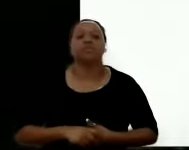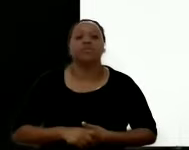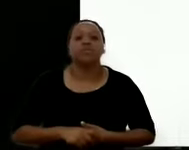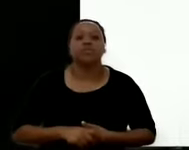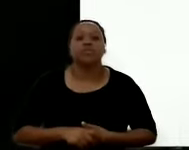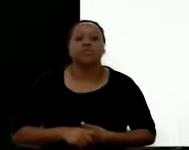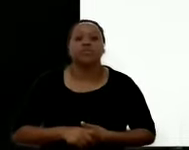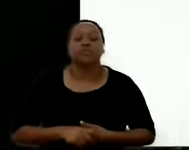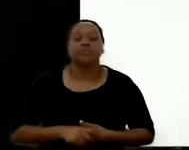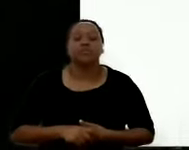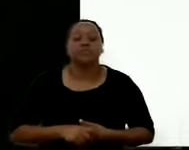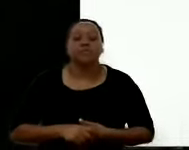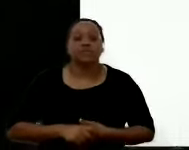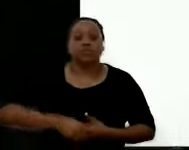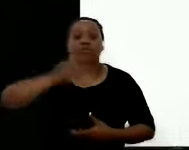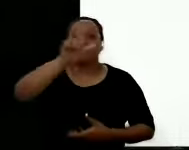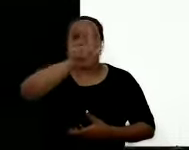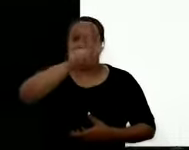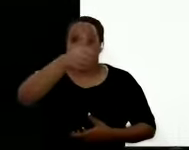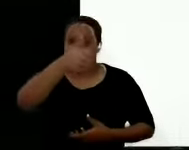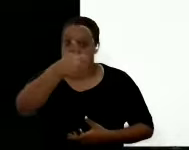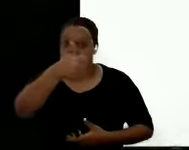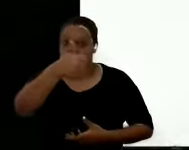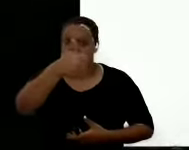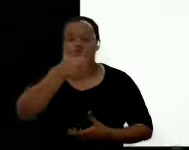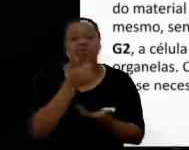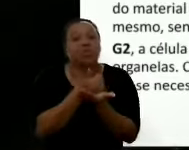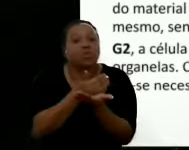3 fases, sendo elas